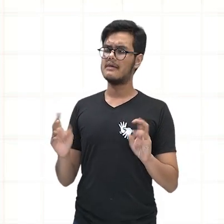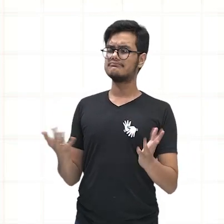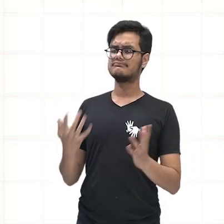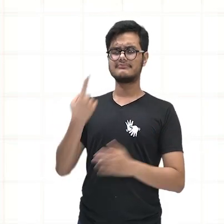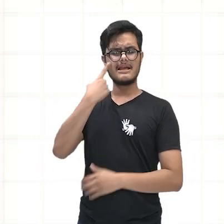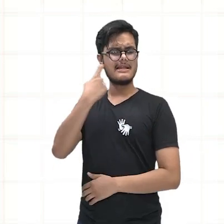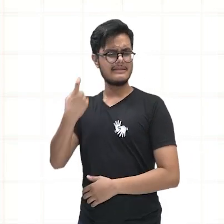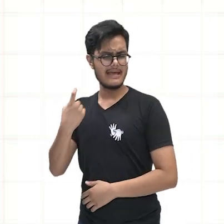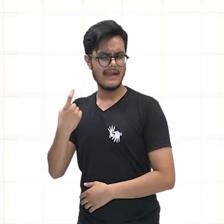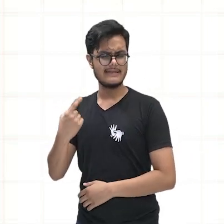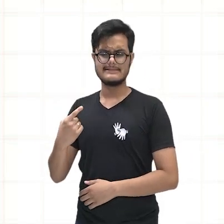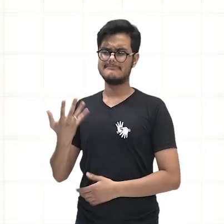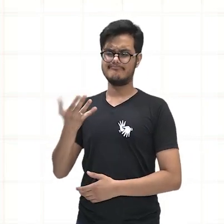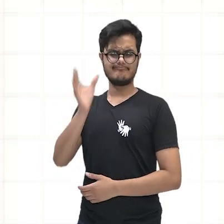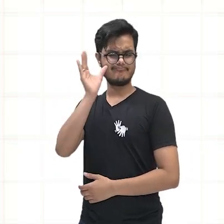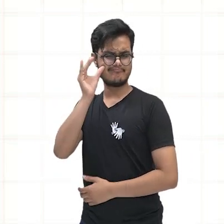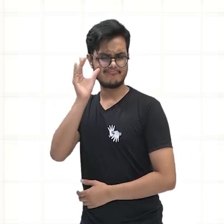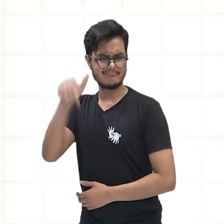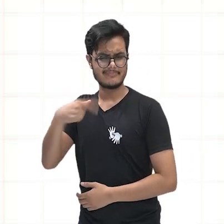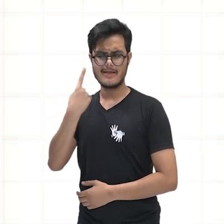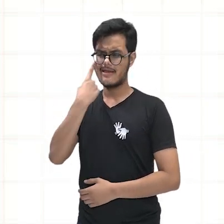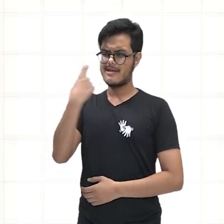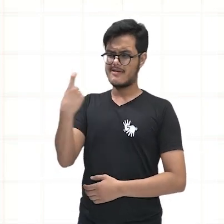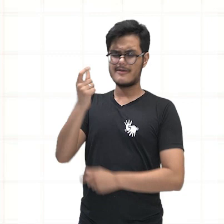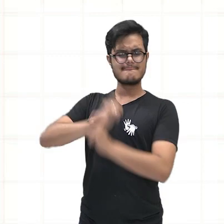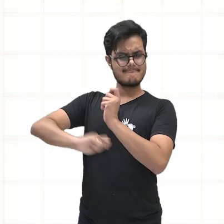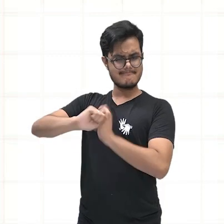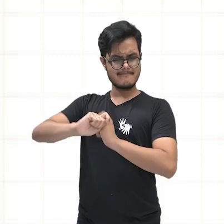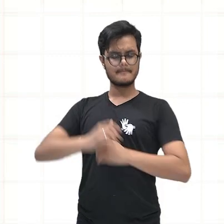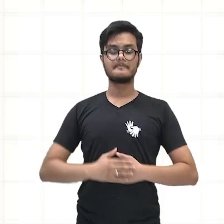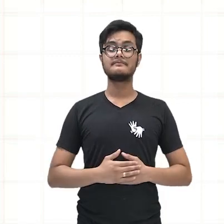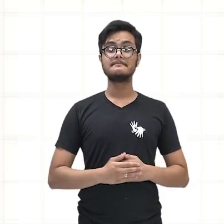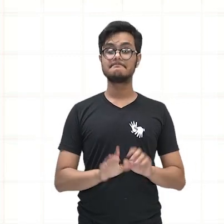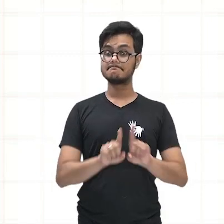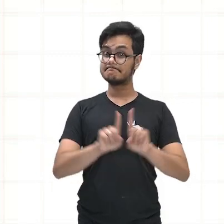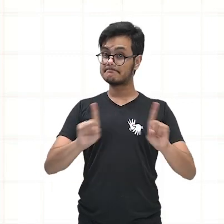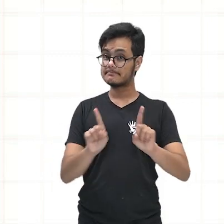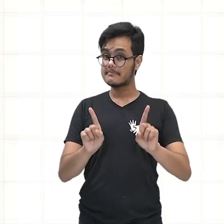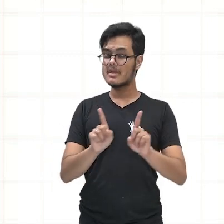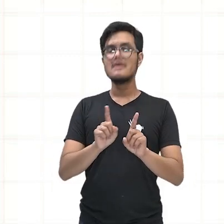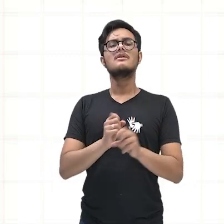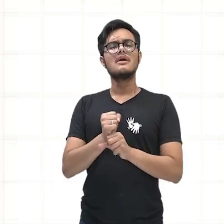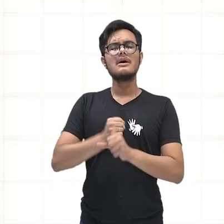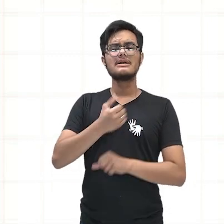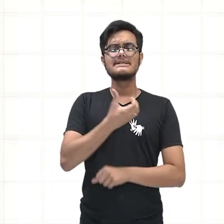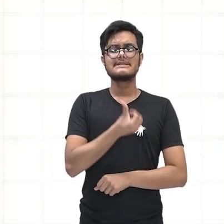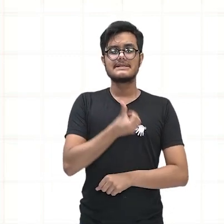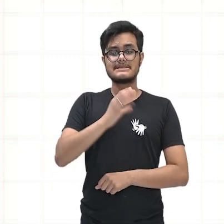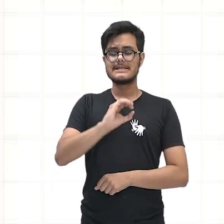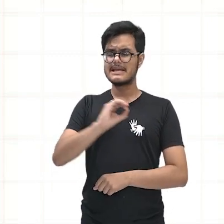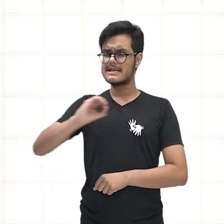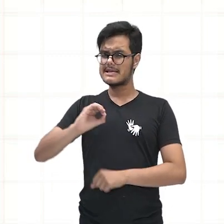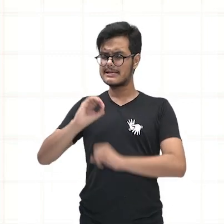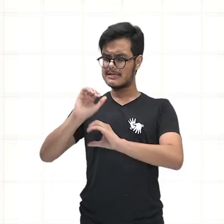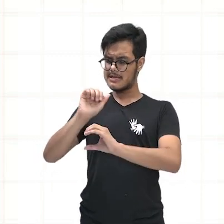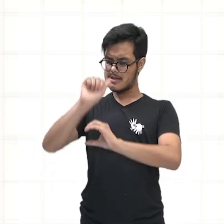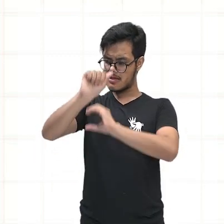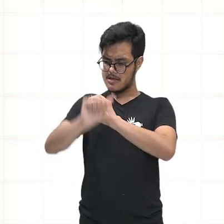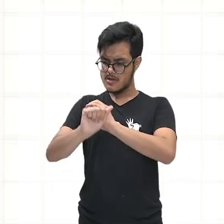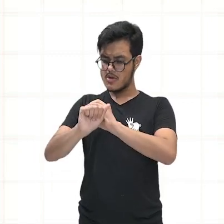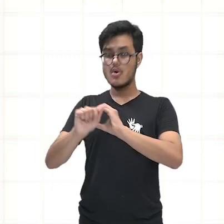interesses tá de do interesse Desse pessoal por volta de 600 Anos Antes de Cristo os